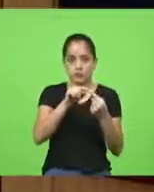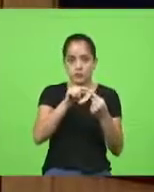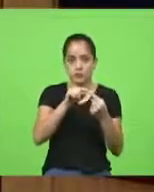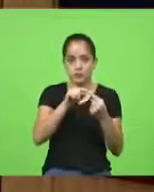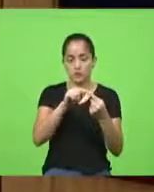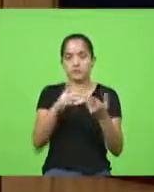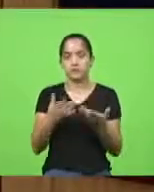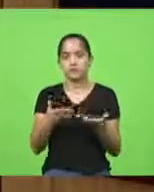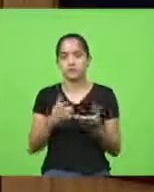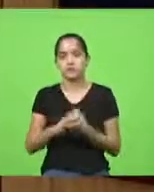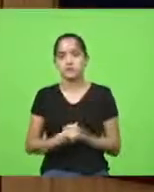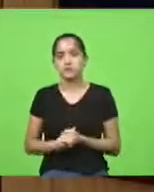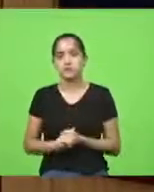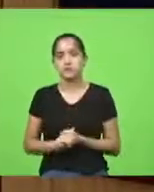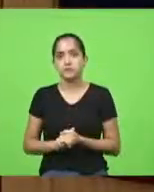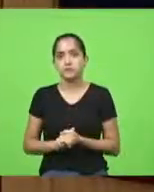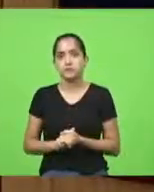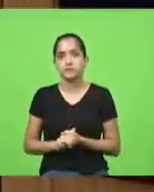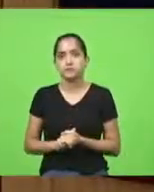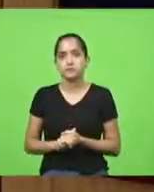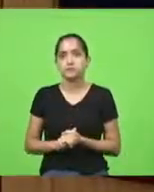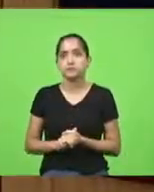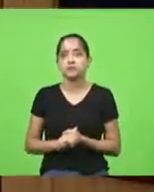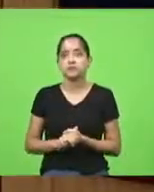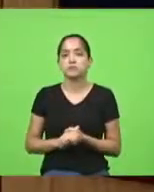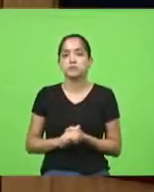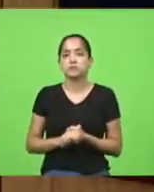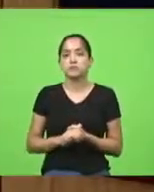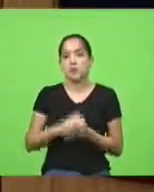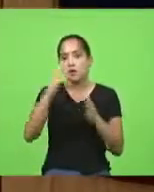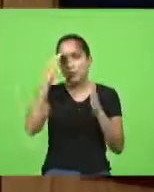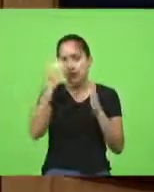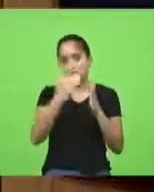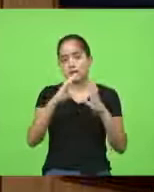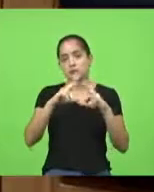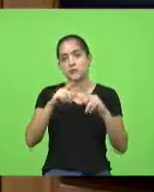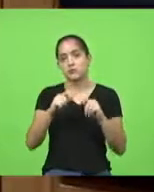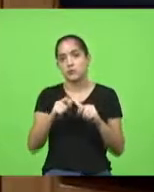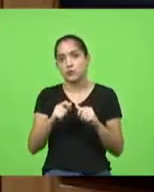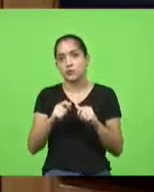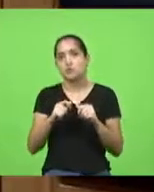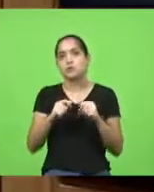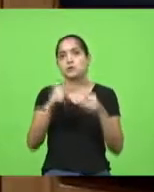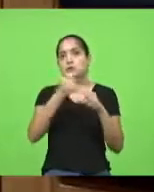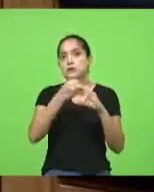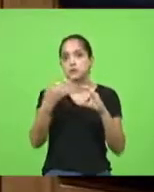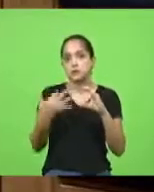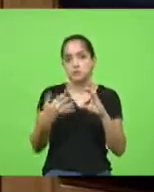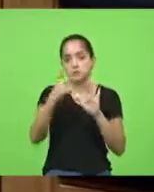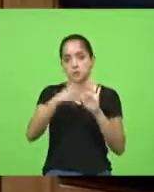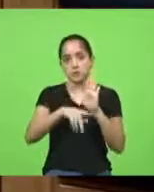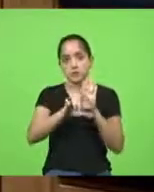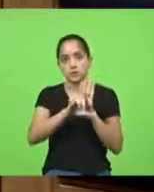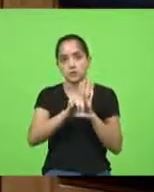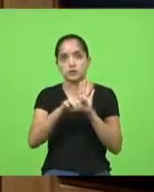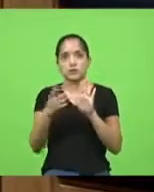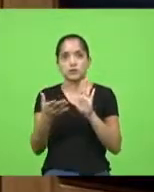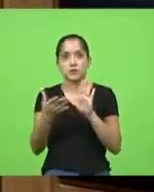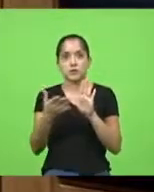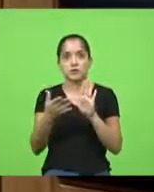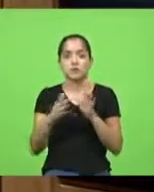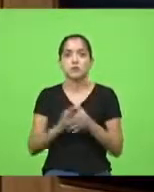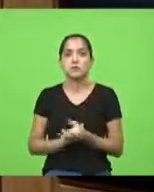nenhum. Ele segue todas as características de um projeto que ele não é